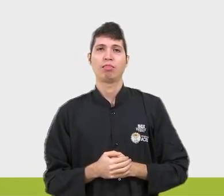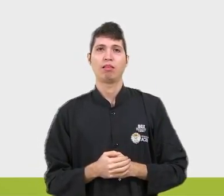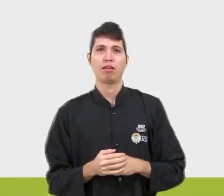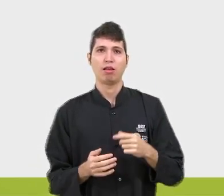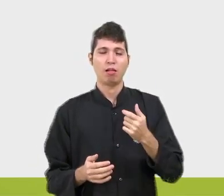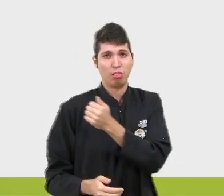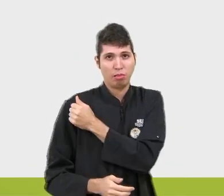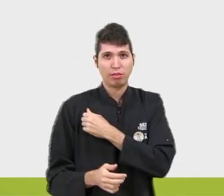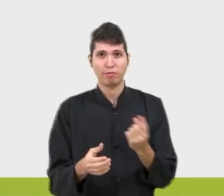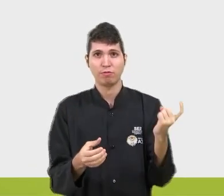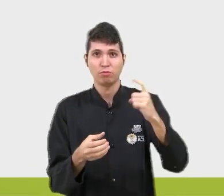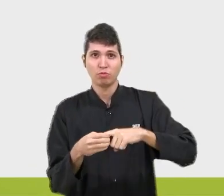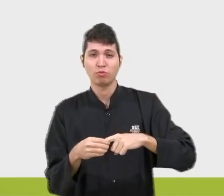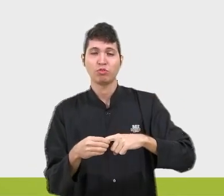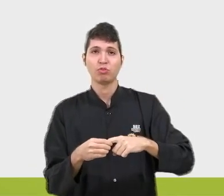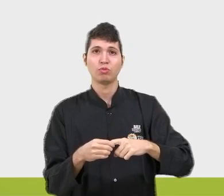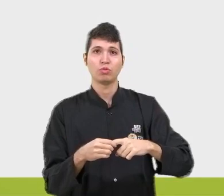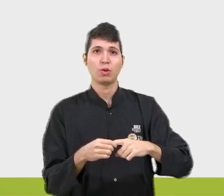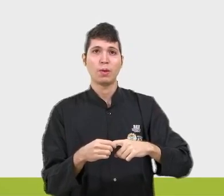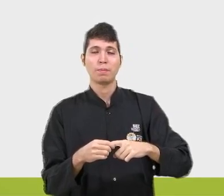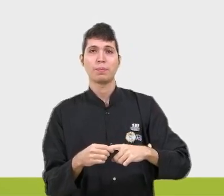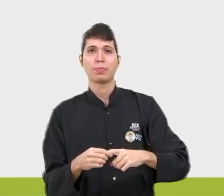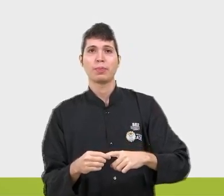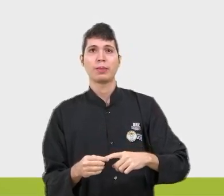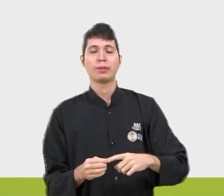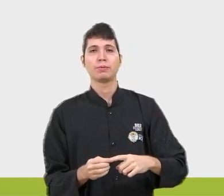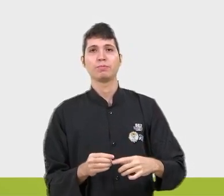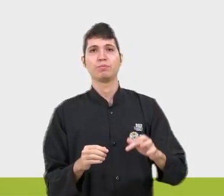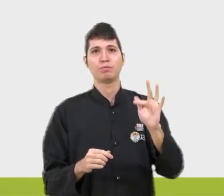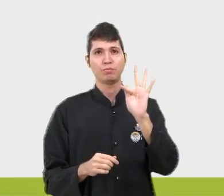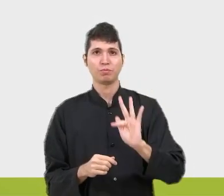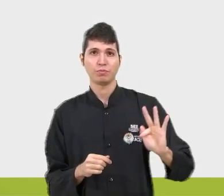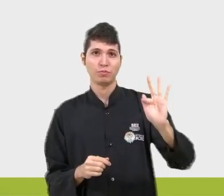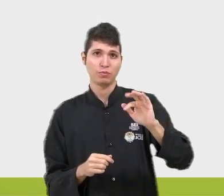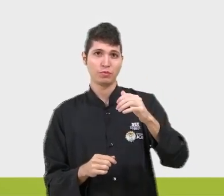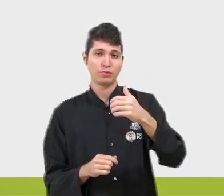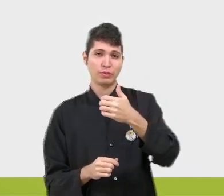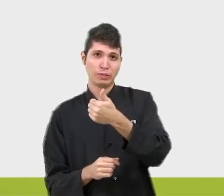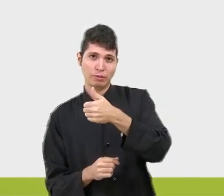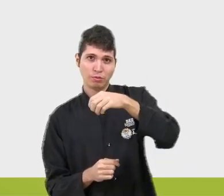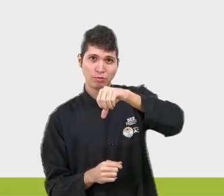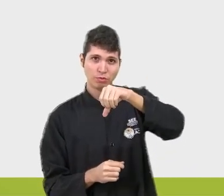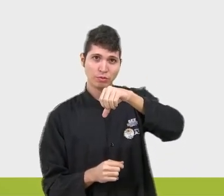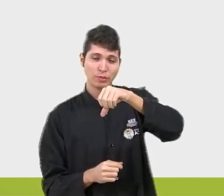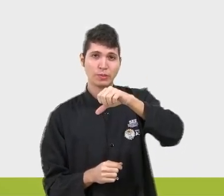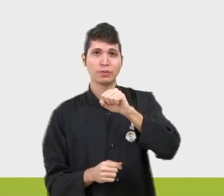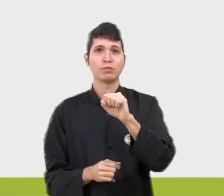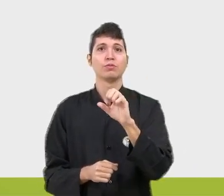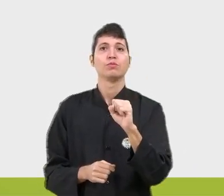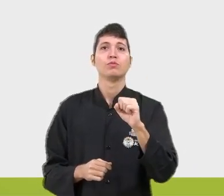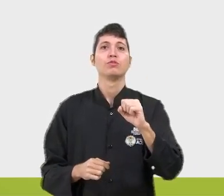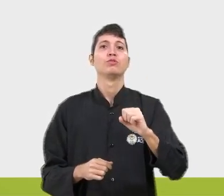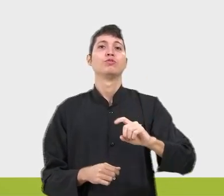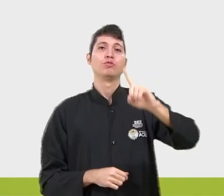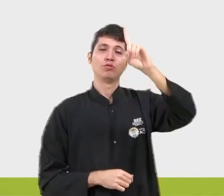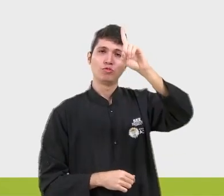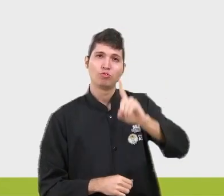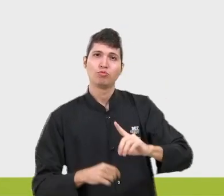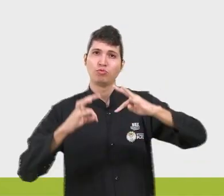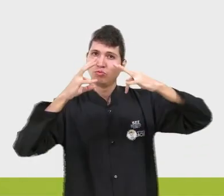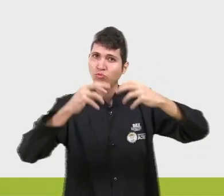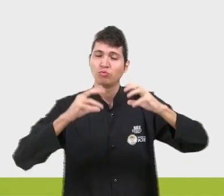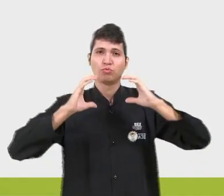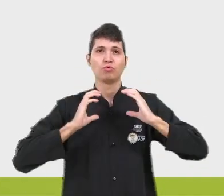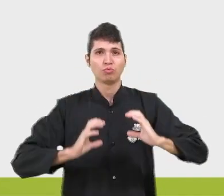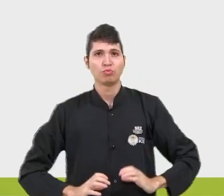Constituição Federal de 1988 assegura que é direito a todos os cidadãos o acesso